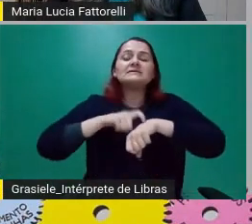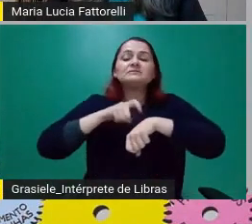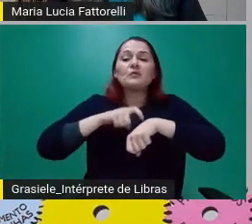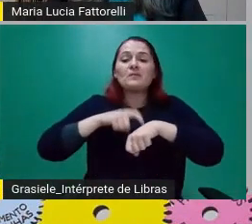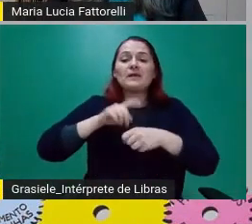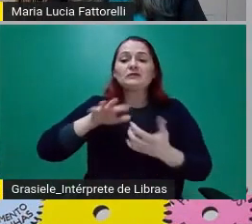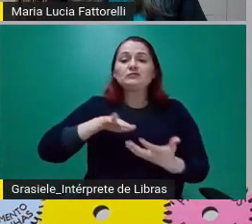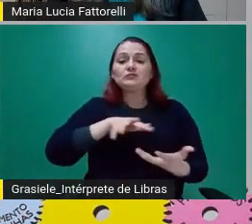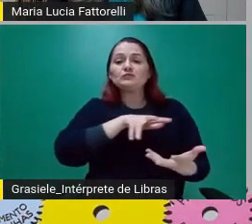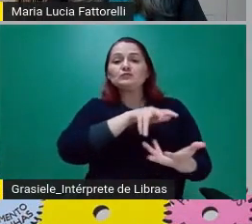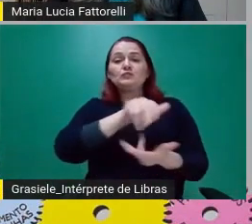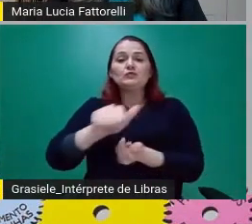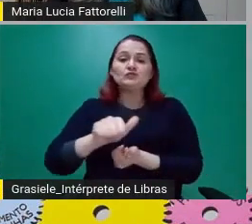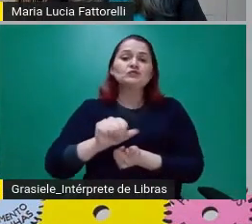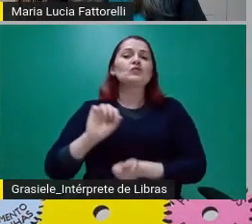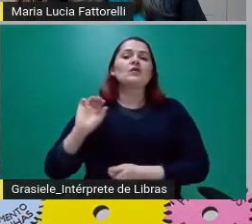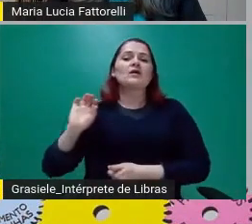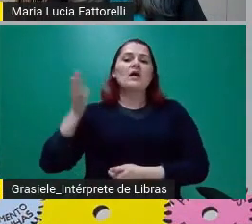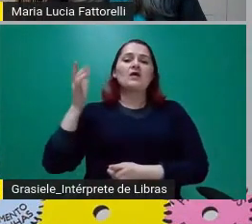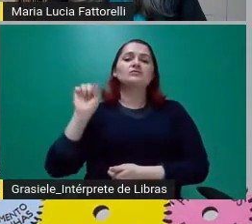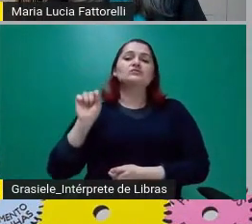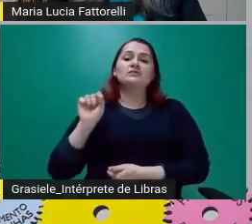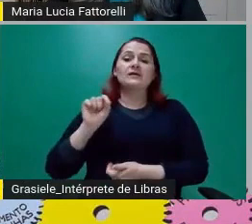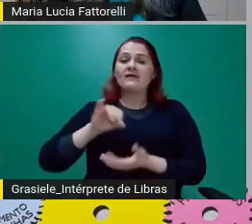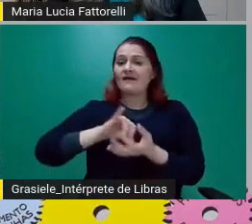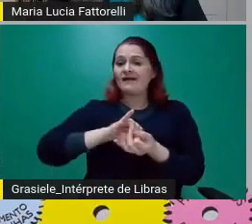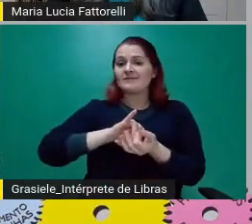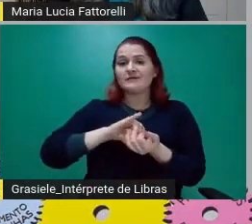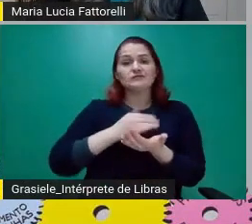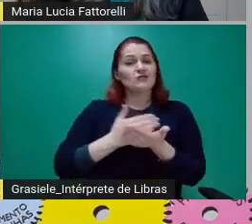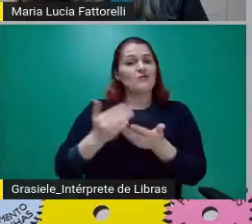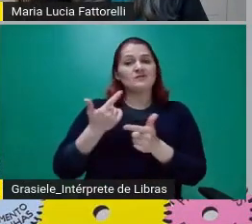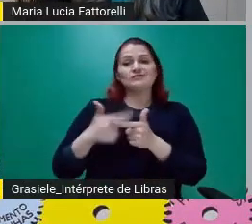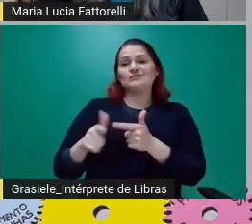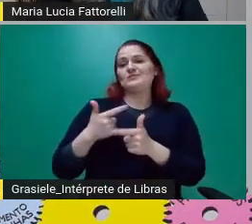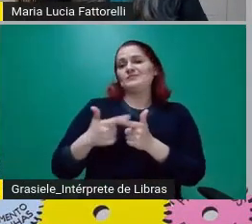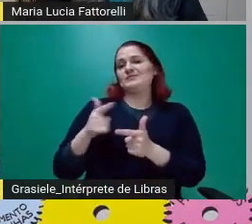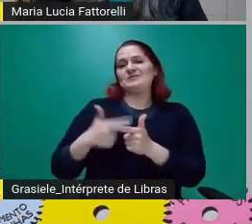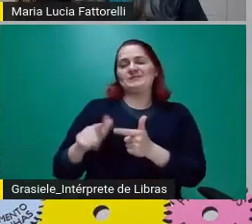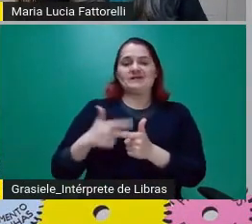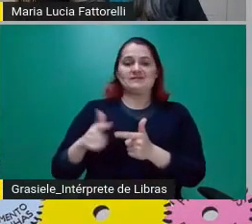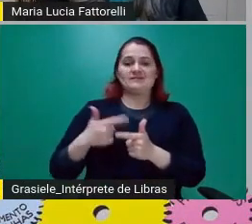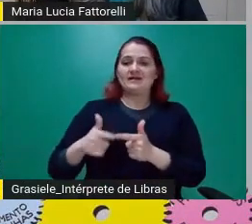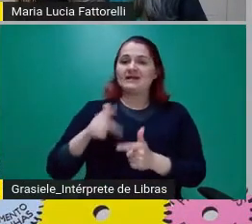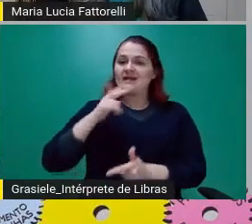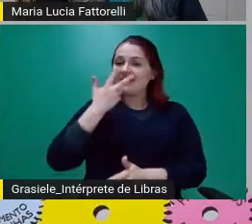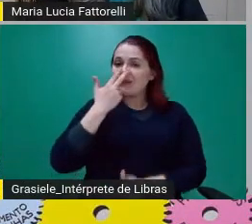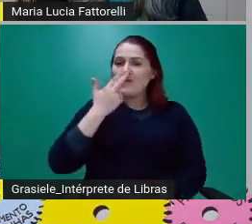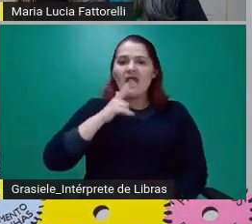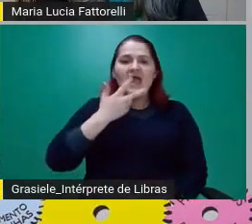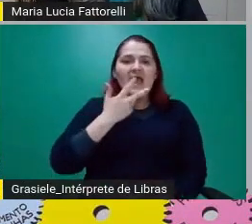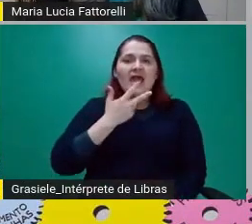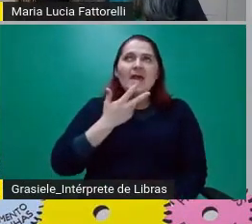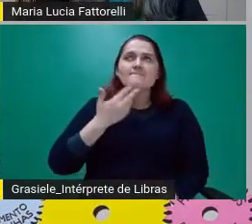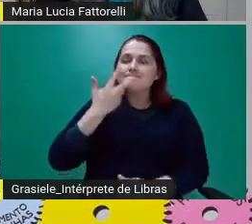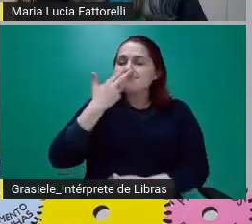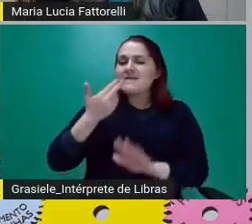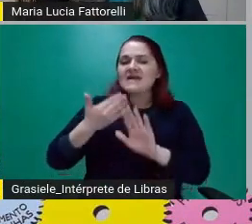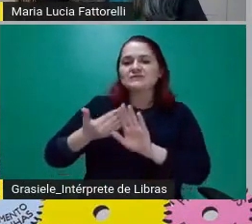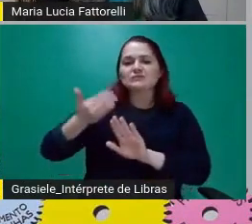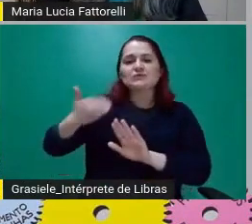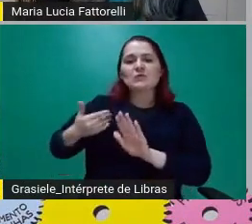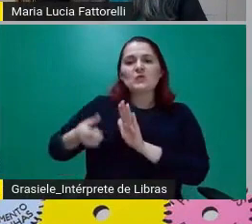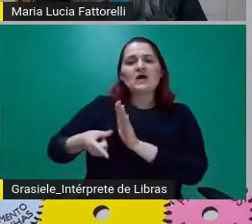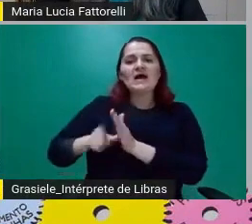capitalismo já estava em crise. E o processo já não era aquele processo do pós-guerra de dividir um pouco